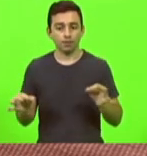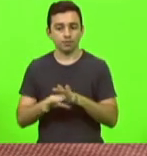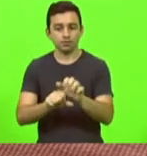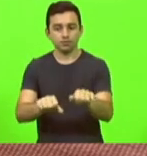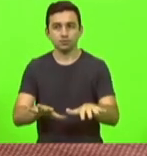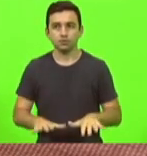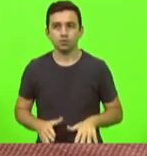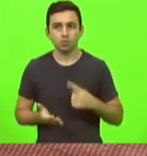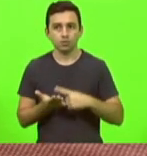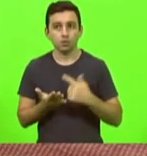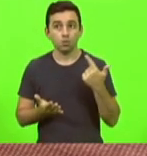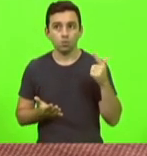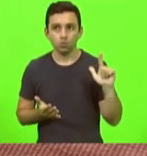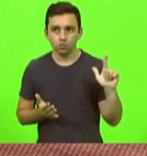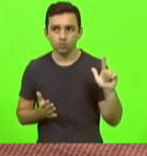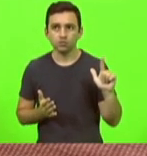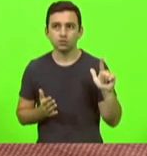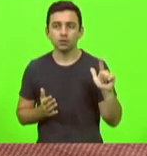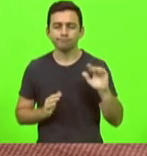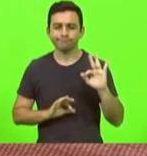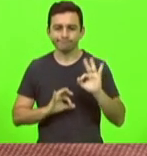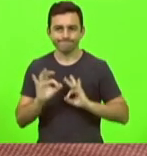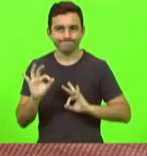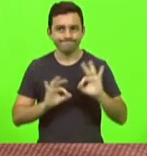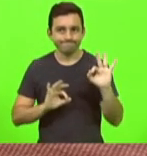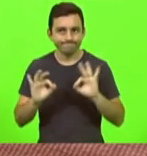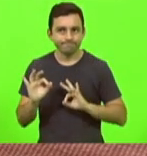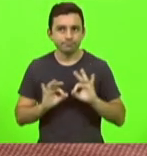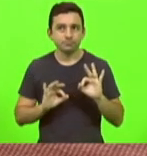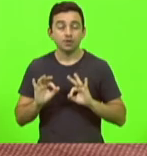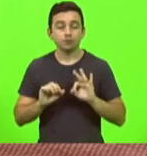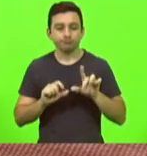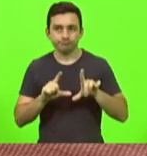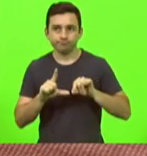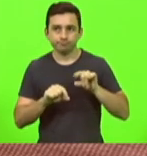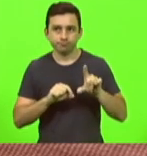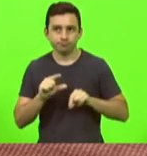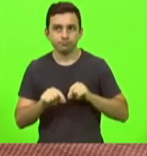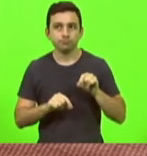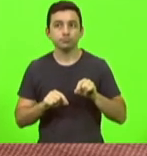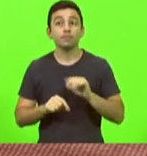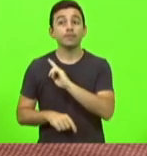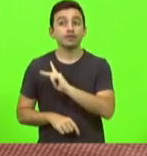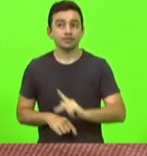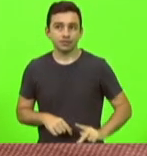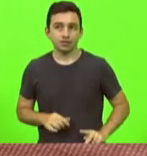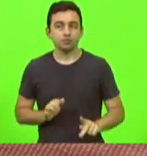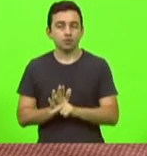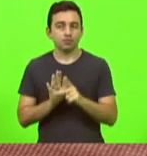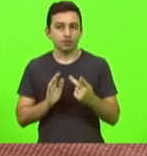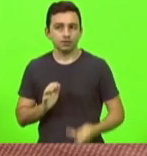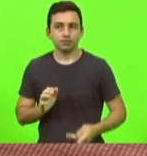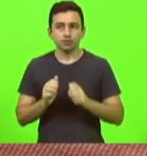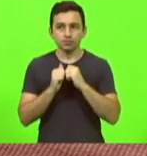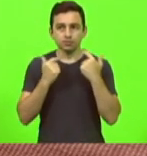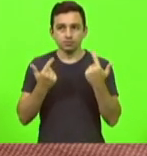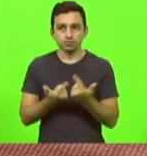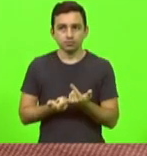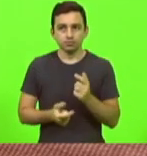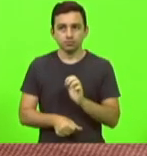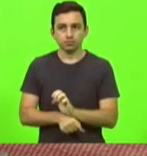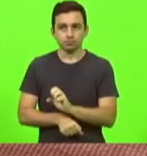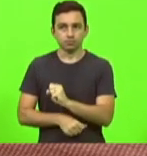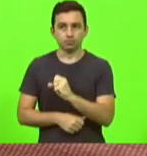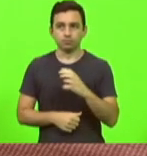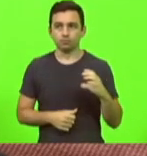presente sessão e convoca outra sessão preparatória para a eleição do ao cargo de presidente da Assembleia Legislativa do Estado de Santa